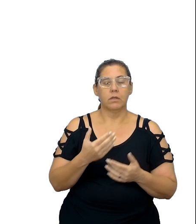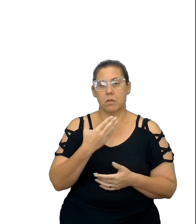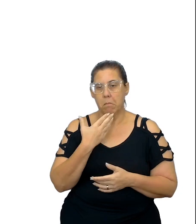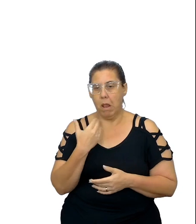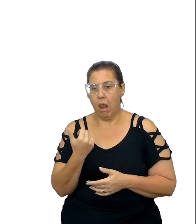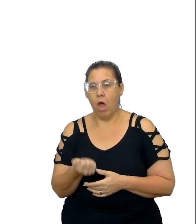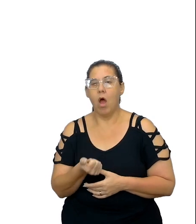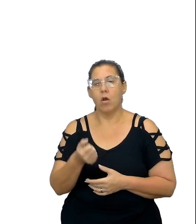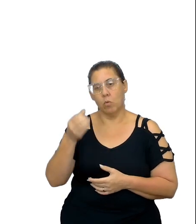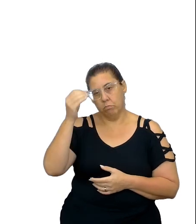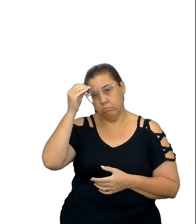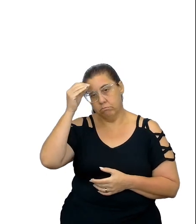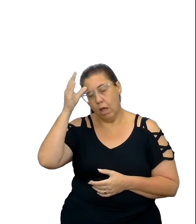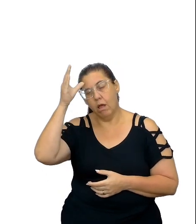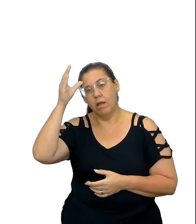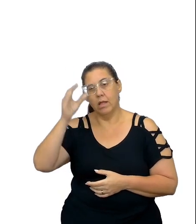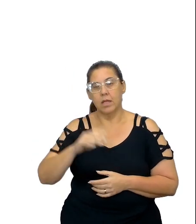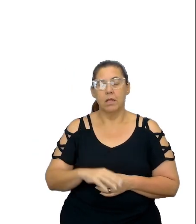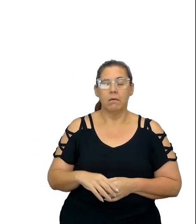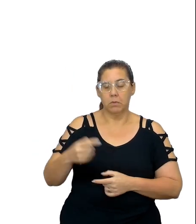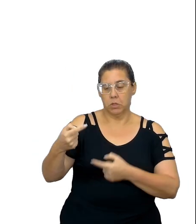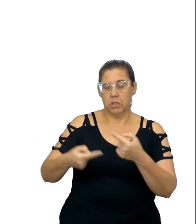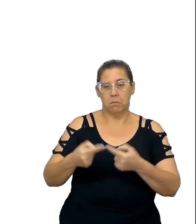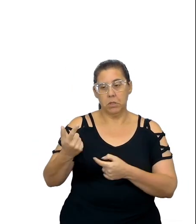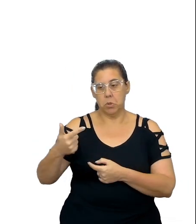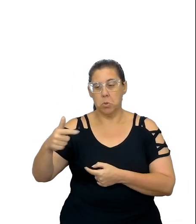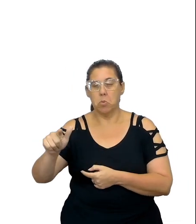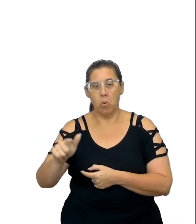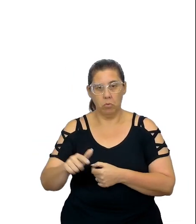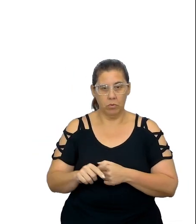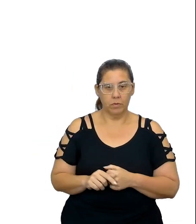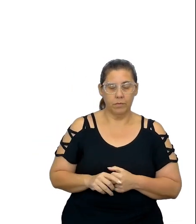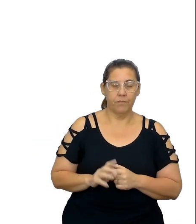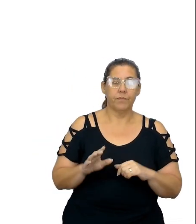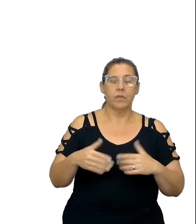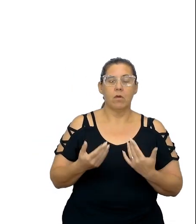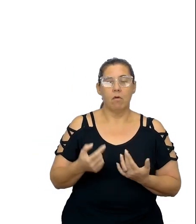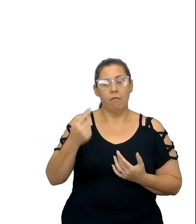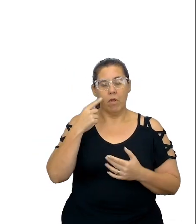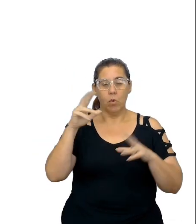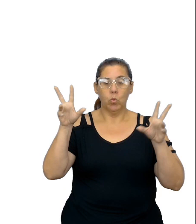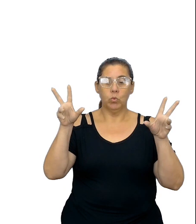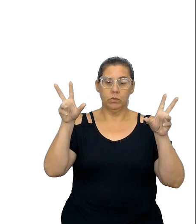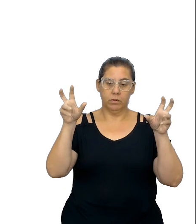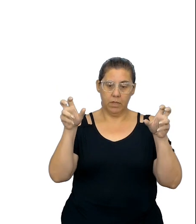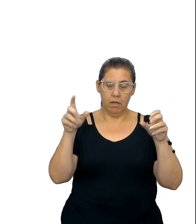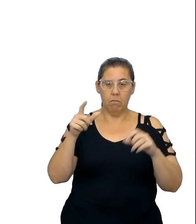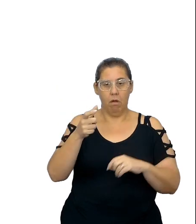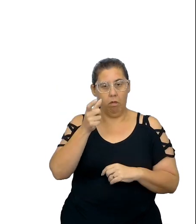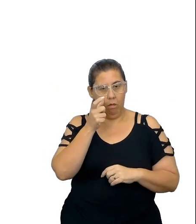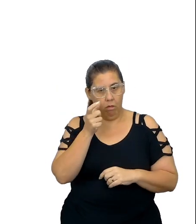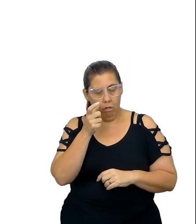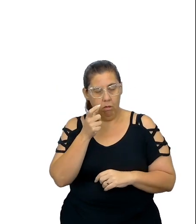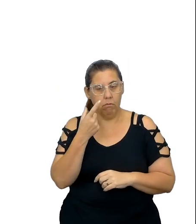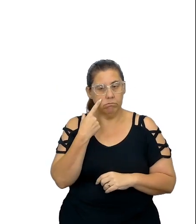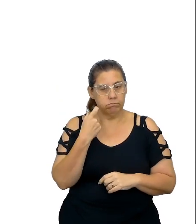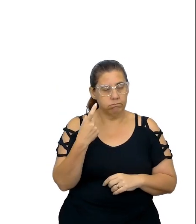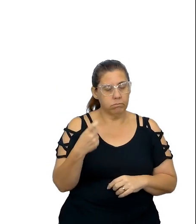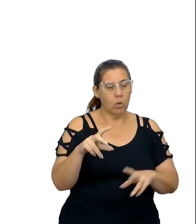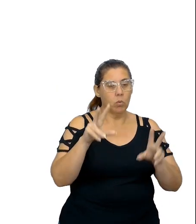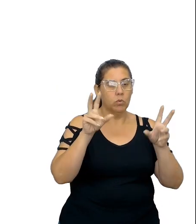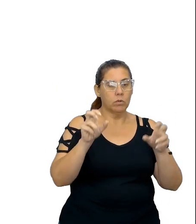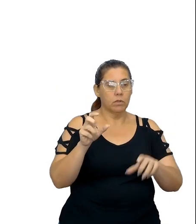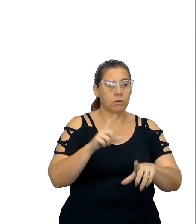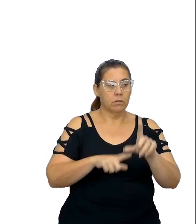de conhecimentos para poder debater com os outros. Então, definir o tema, aqui seria interessante um novo tema, um tema